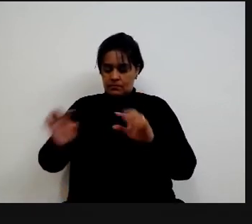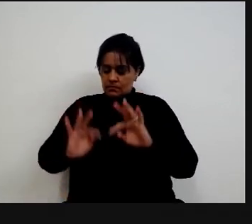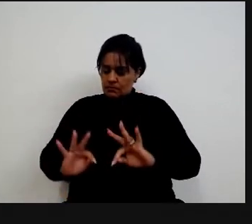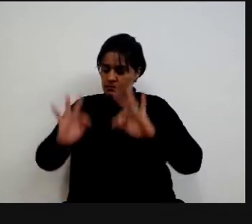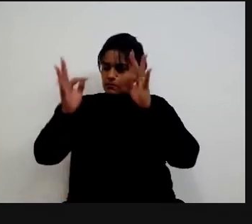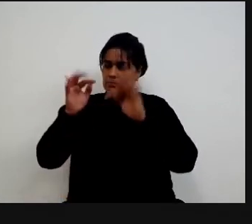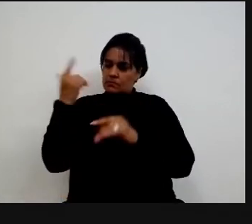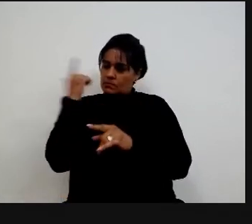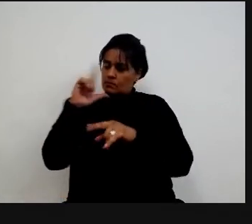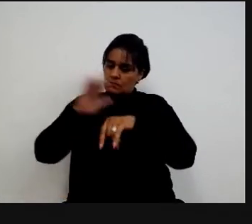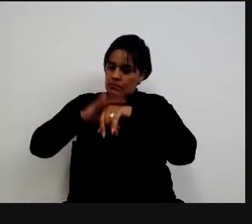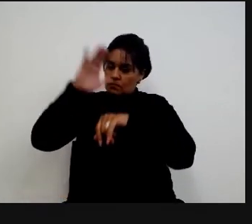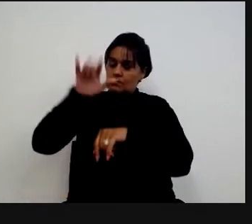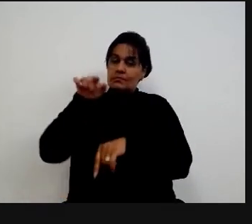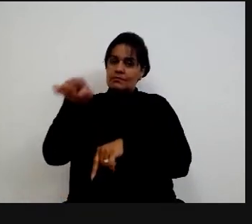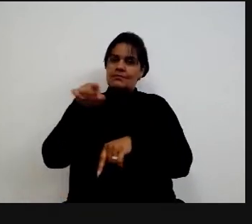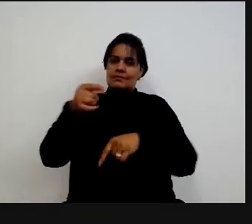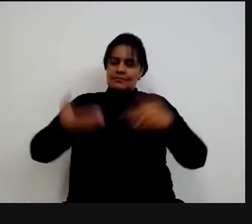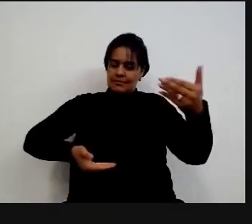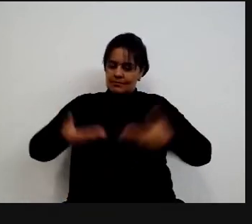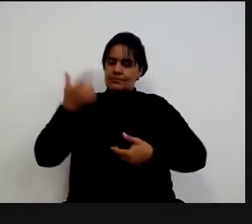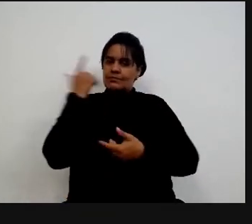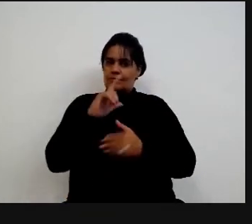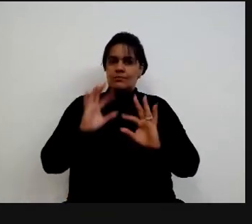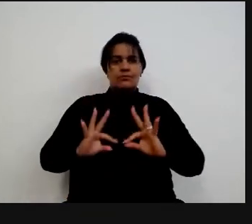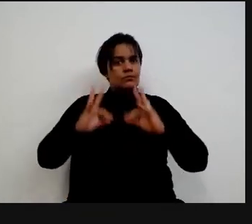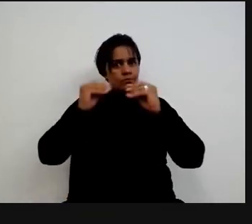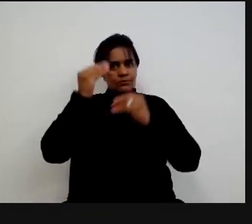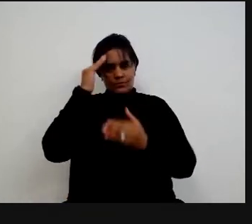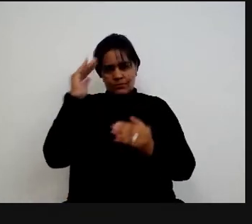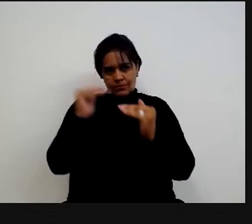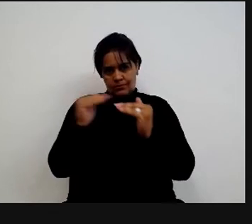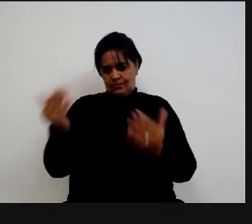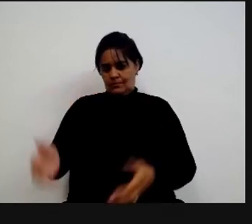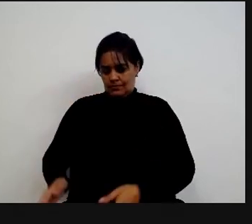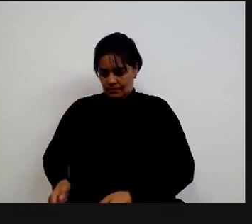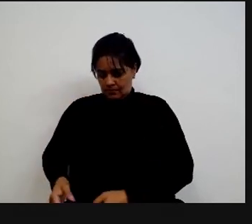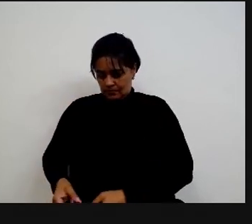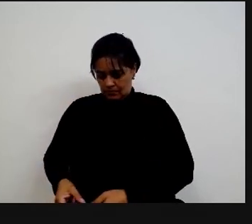realmente se servir de tudo aquilo que a gente tem na jornada dele. Tá?